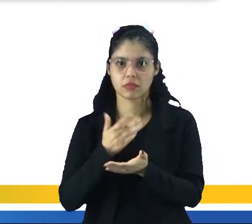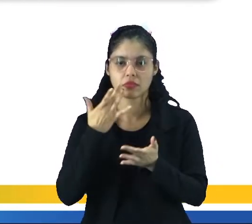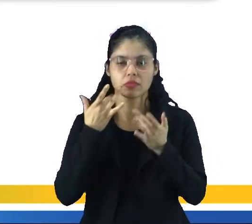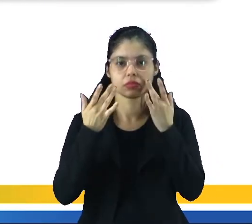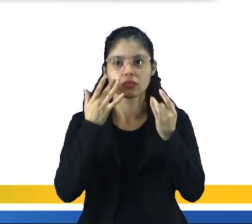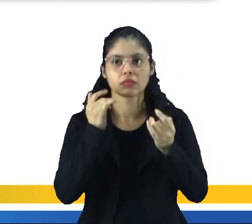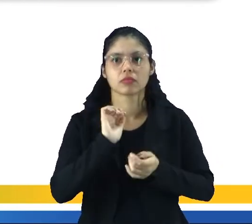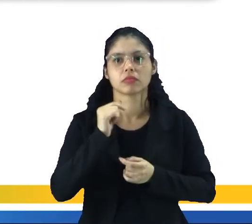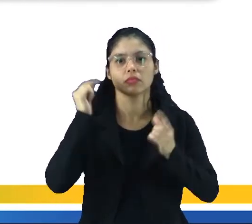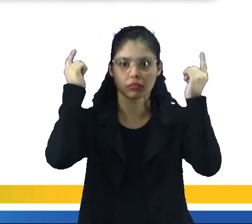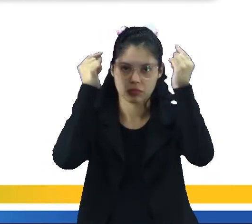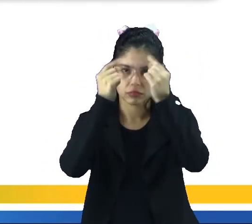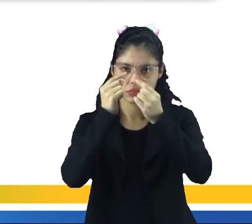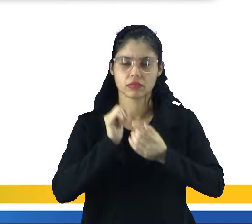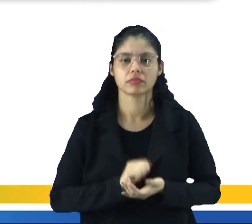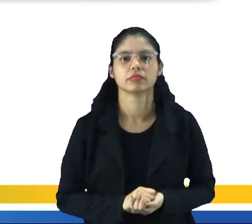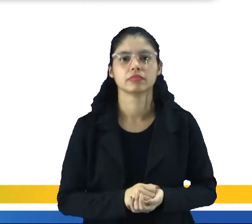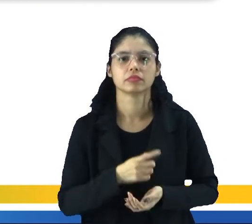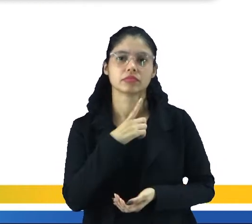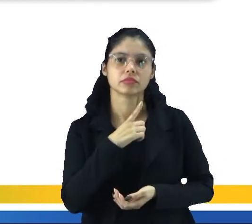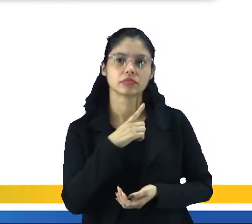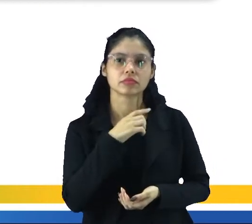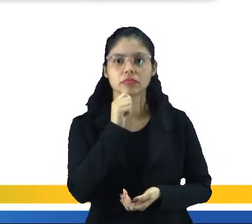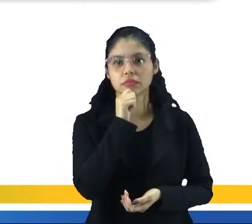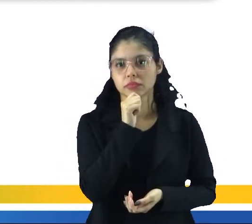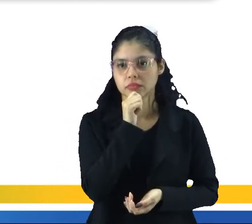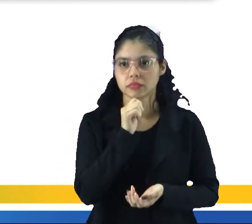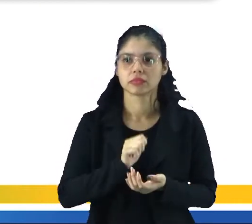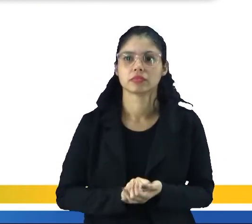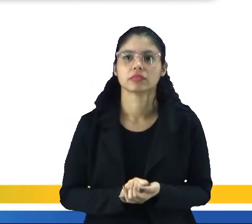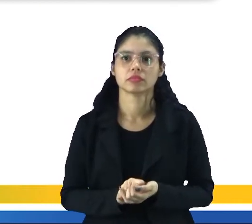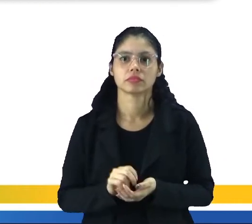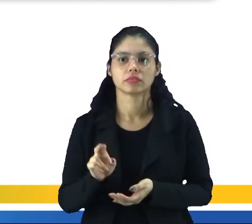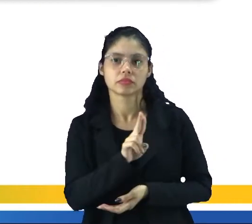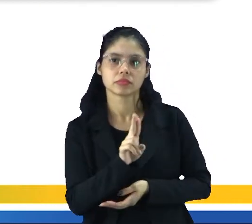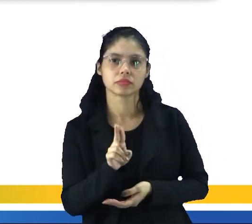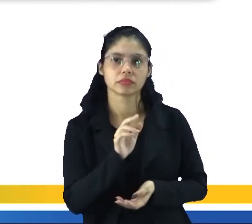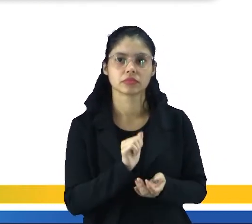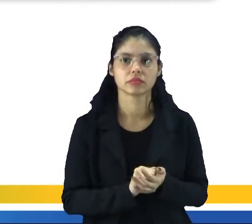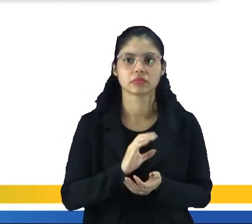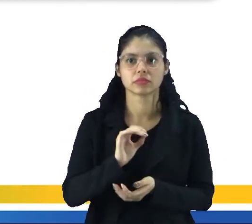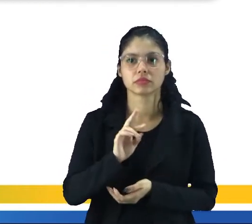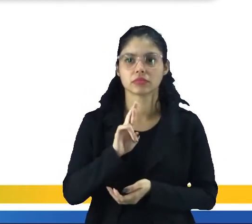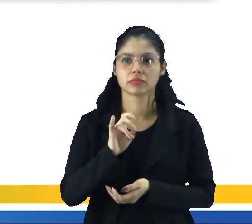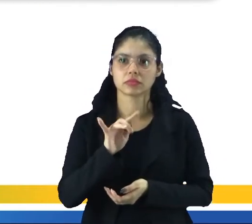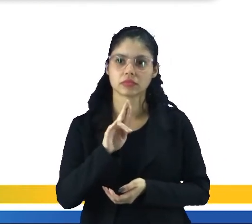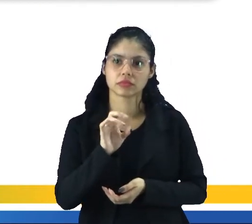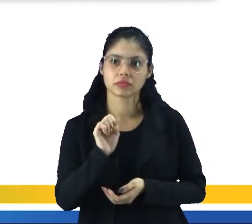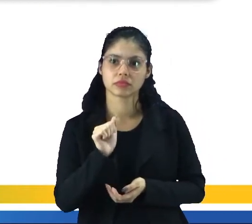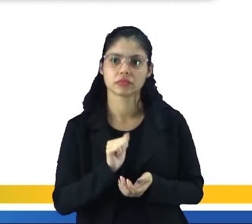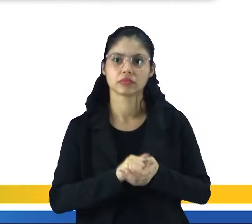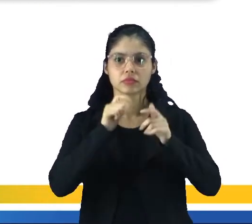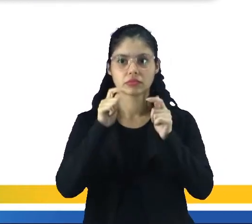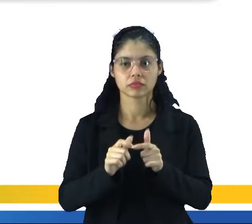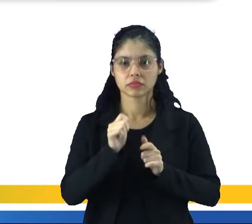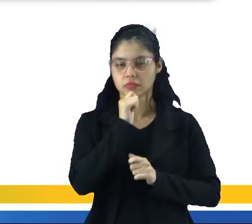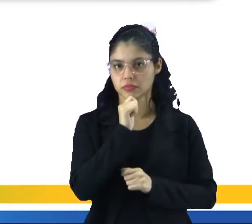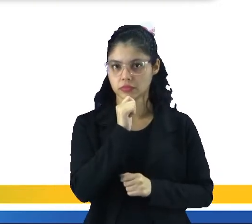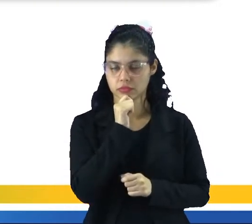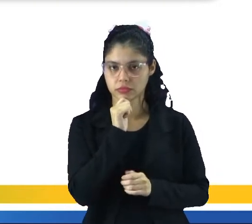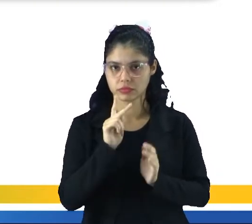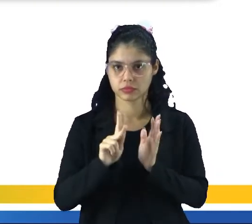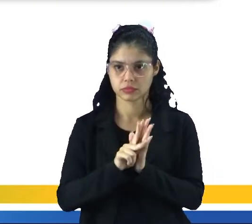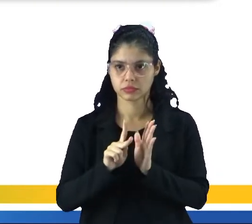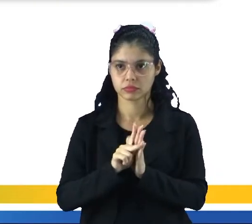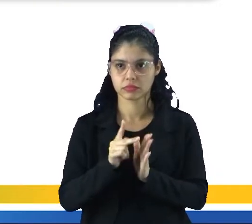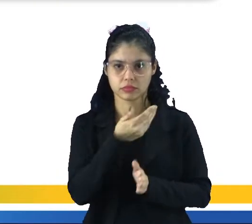Grécia, tá bom? Então havia um espaço para as apresentações chamados de orquestra, né, que é ali no meio, o lugar para acomodar o